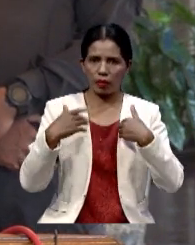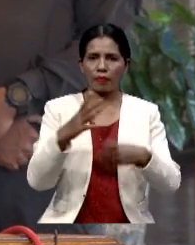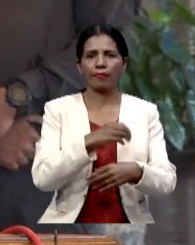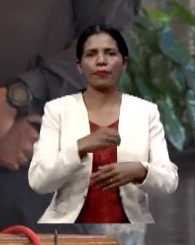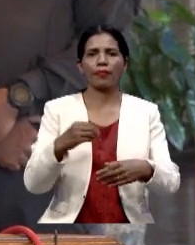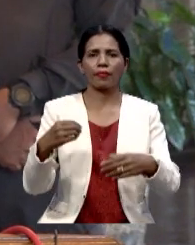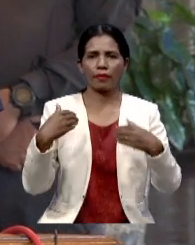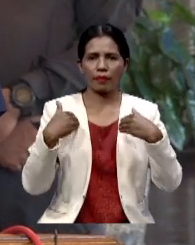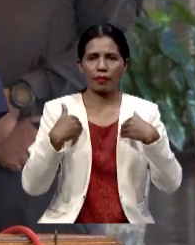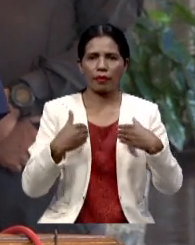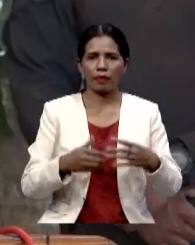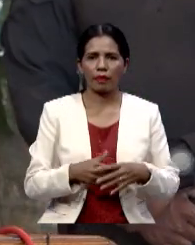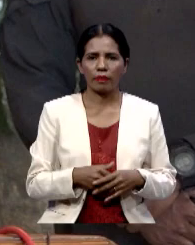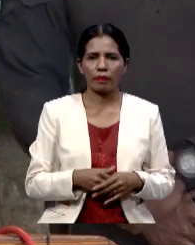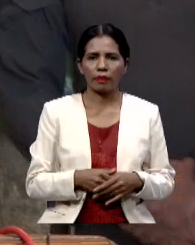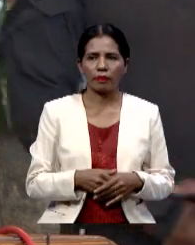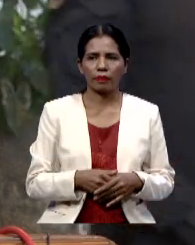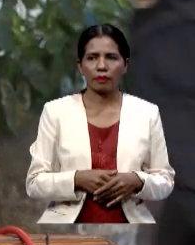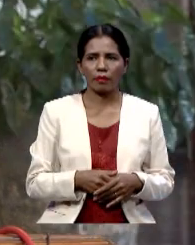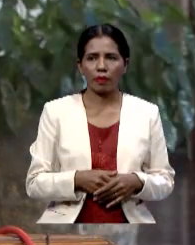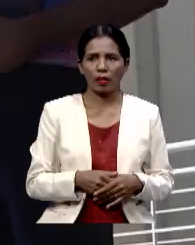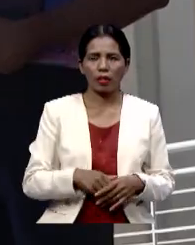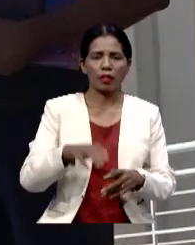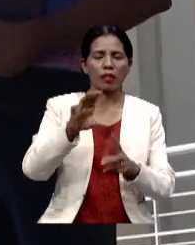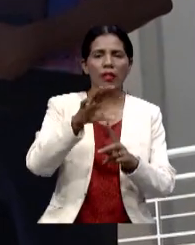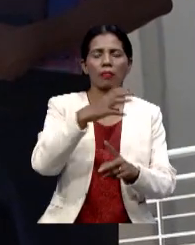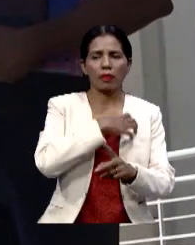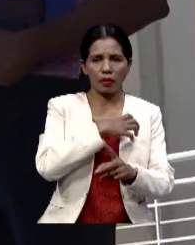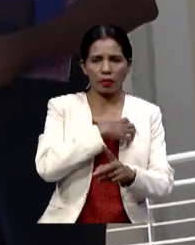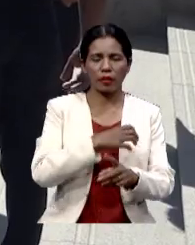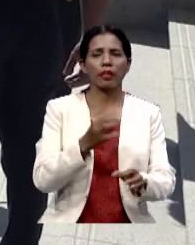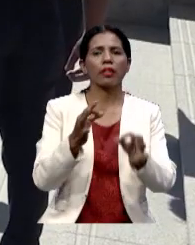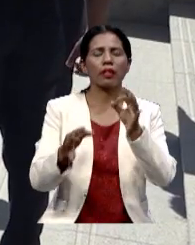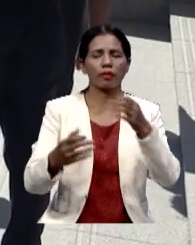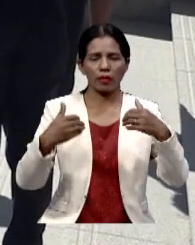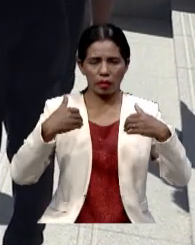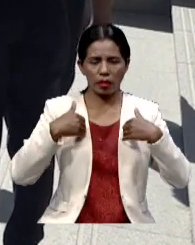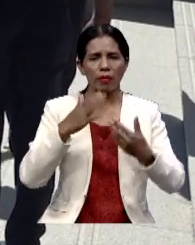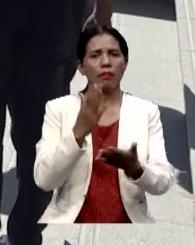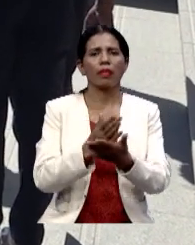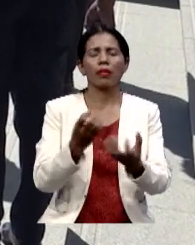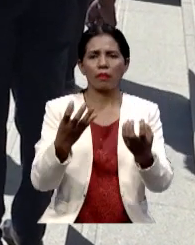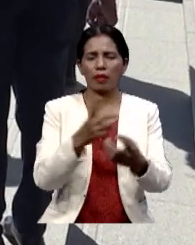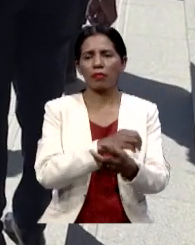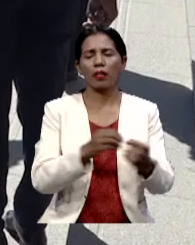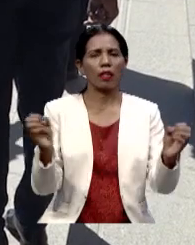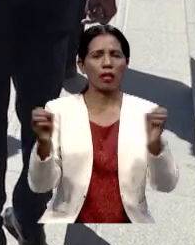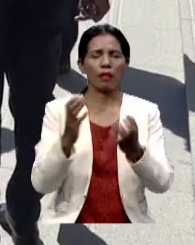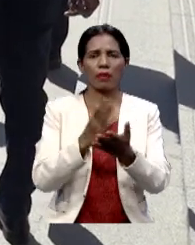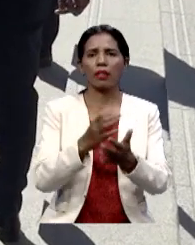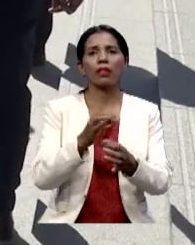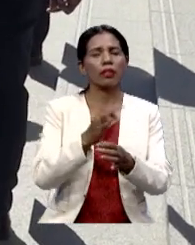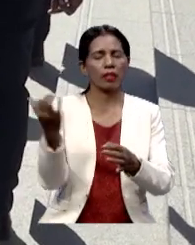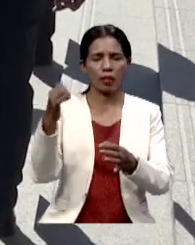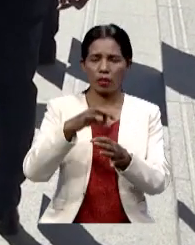ita iya. Komando Penitele ne afirma mas ke iha limitação oi, mai bela amate sira ne espírito